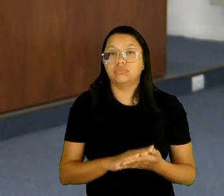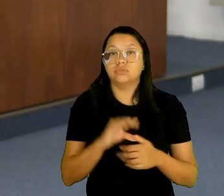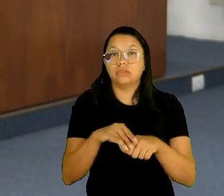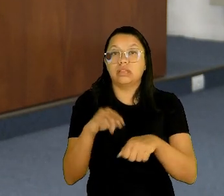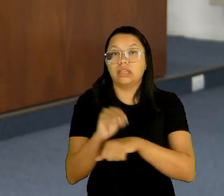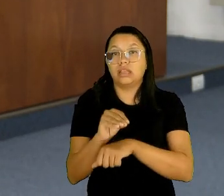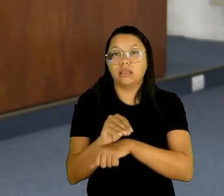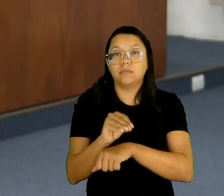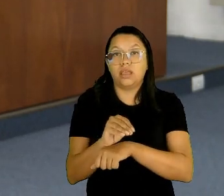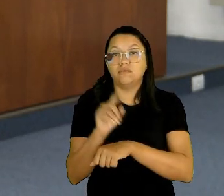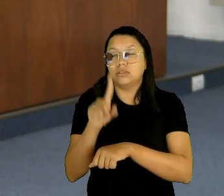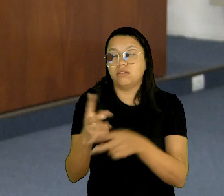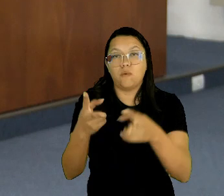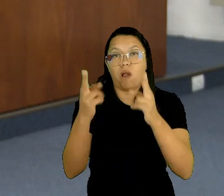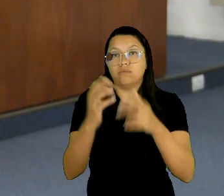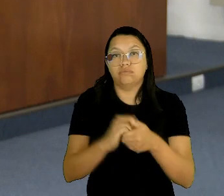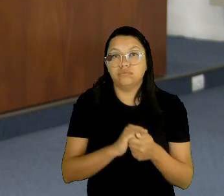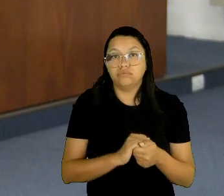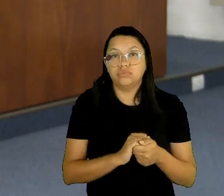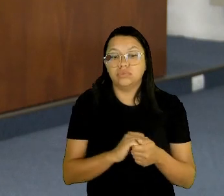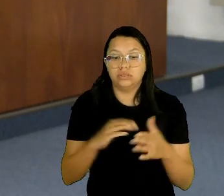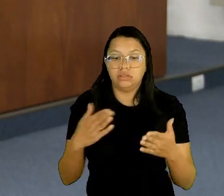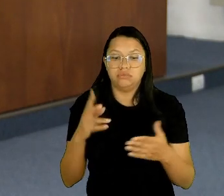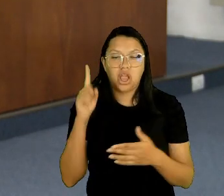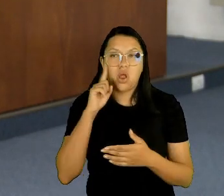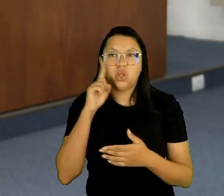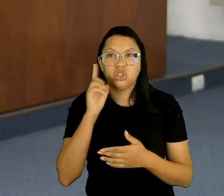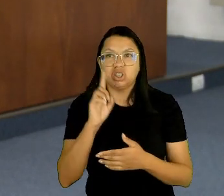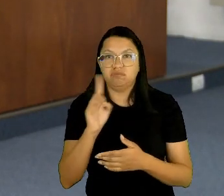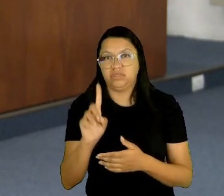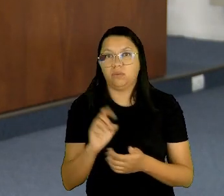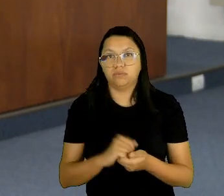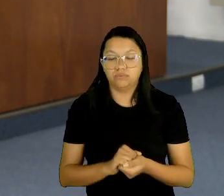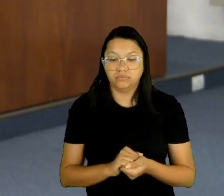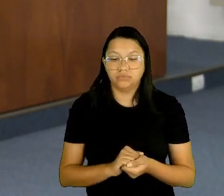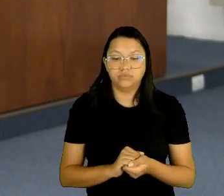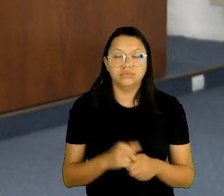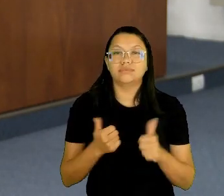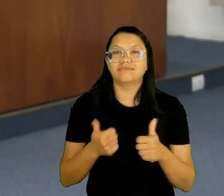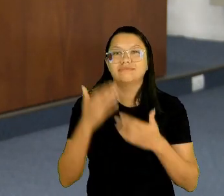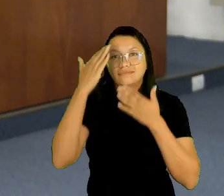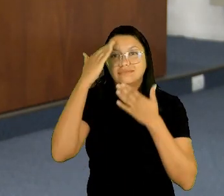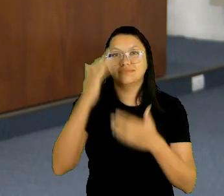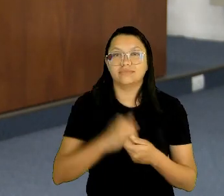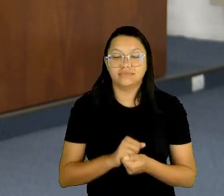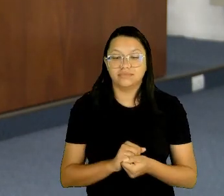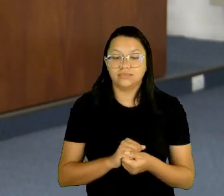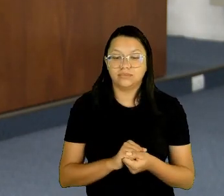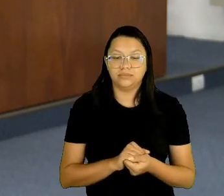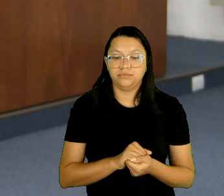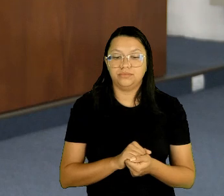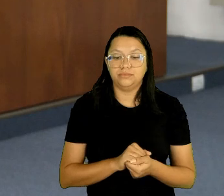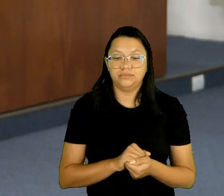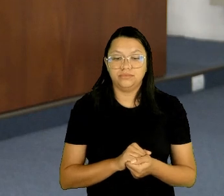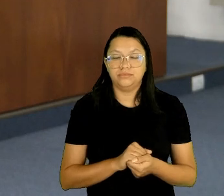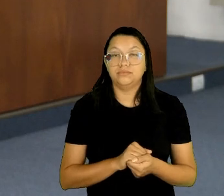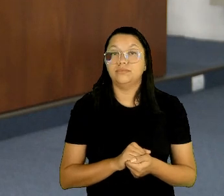estatina, isso, o tratamento vai ser o mesmo. Então, de rotina, não. Legal.